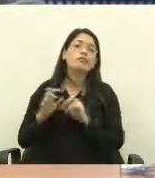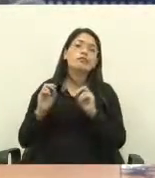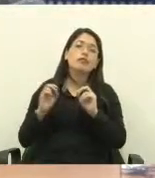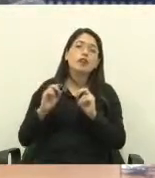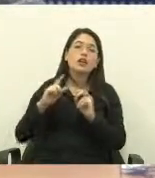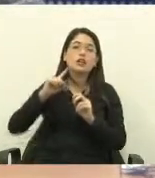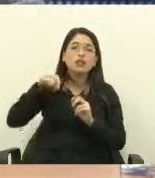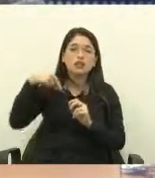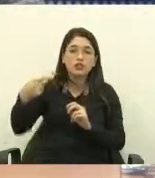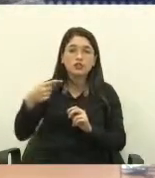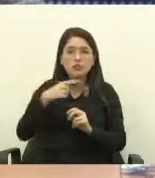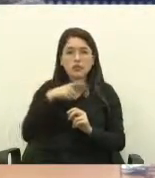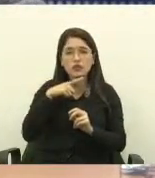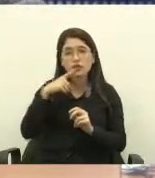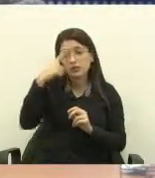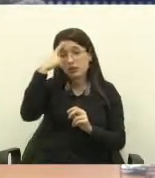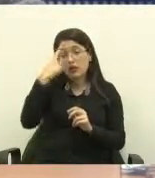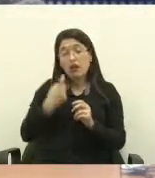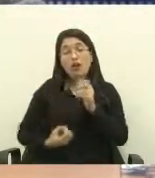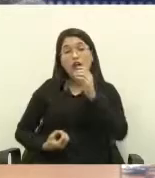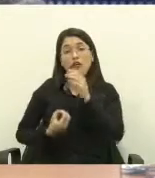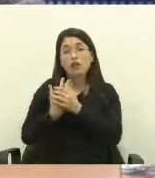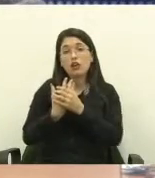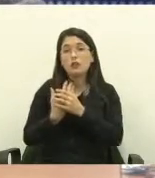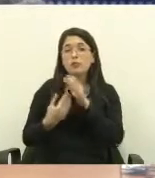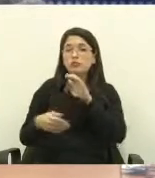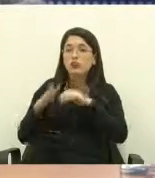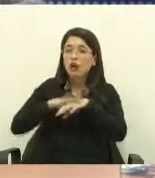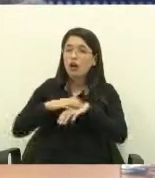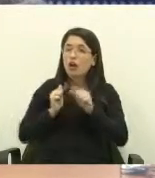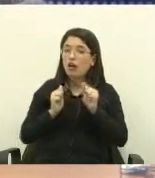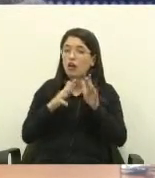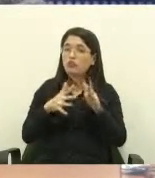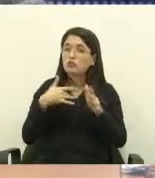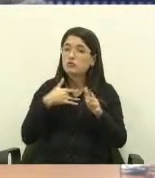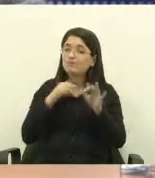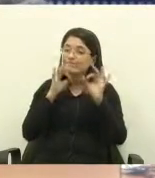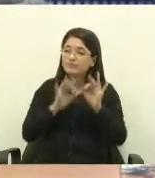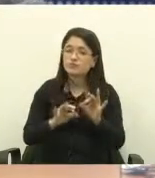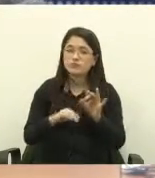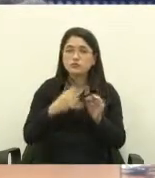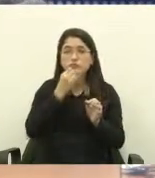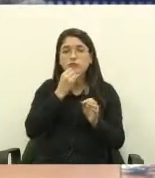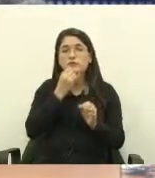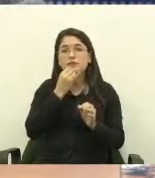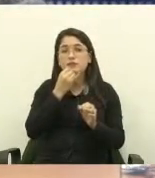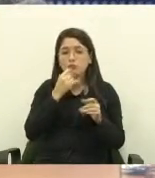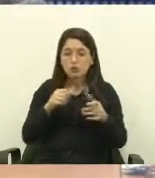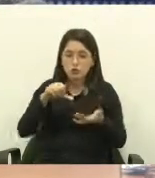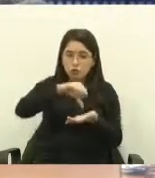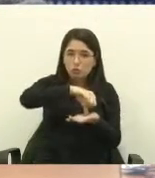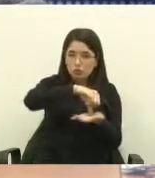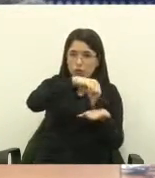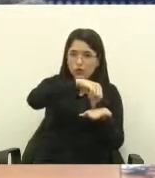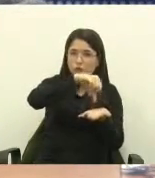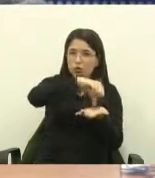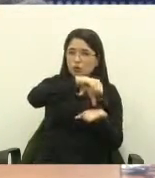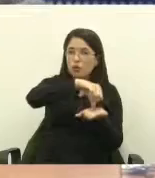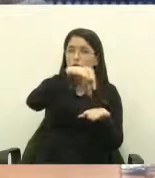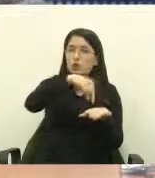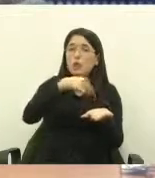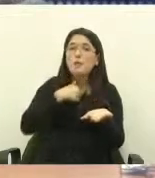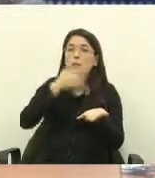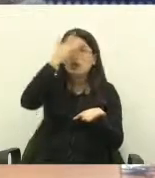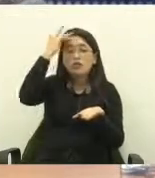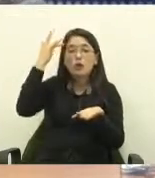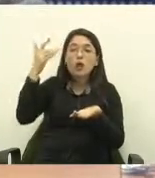nós criamos ações permanentes para a nossa secretaria, como, por exemplo, um núcleo de imigrantes. Hoje, a partir dessa atividade que nós